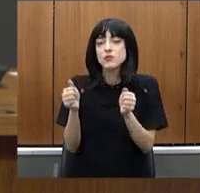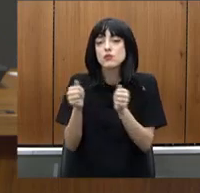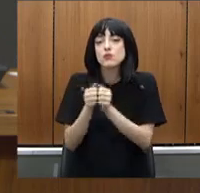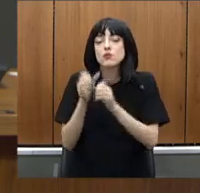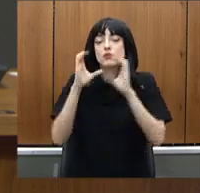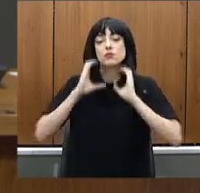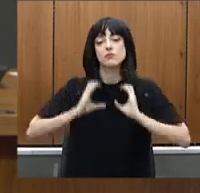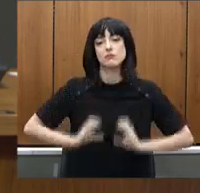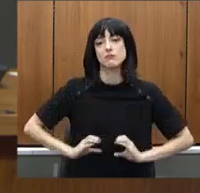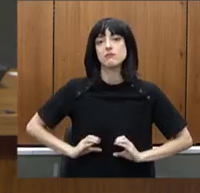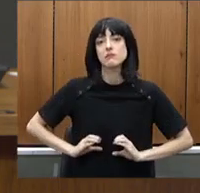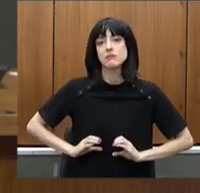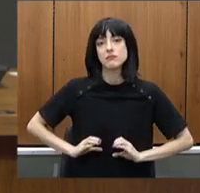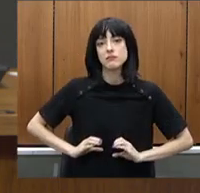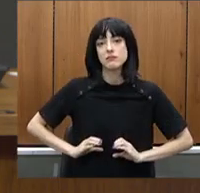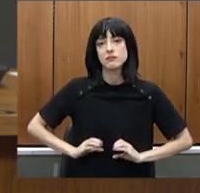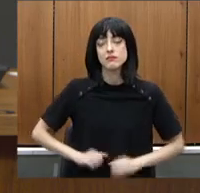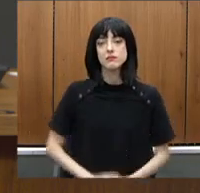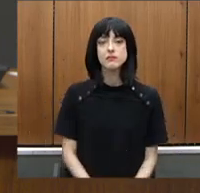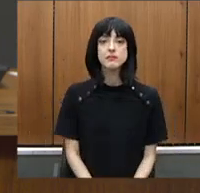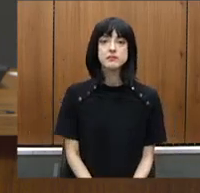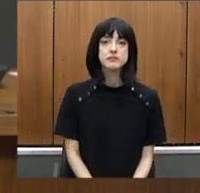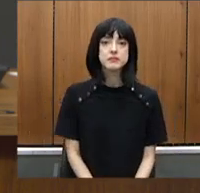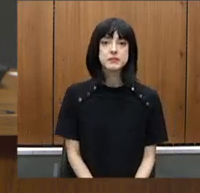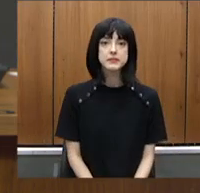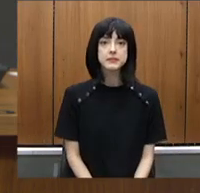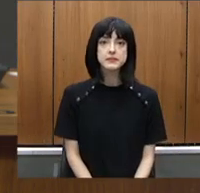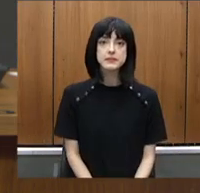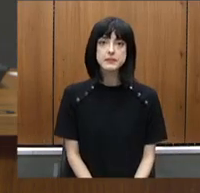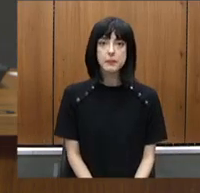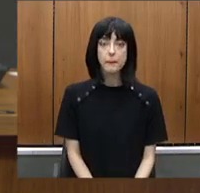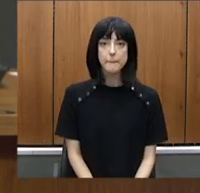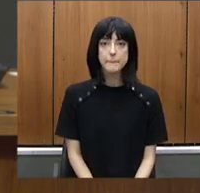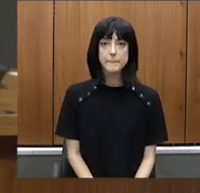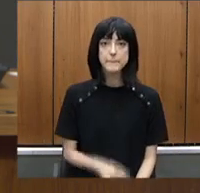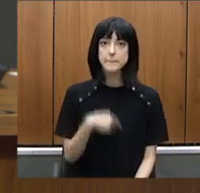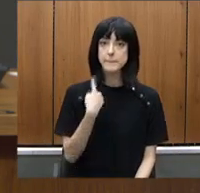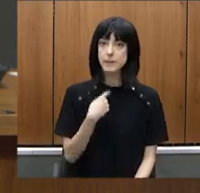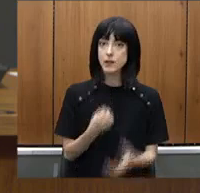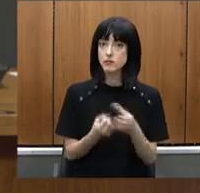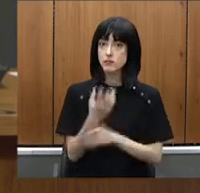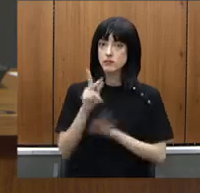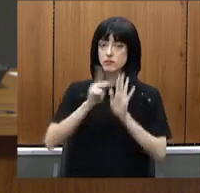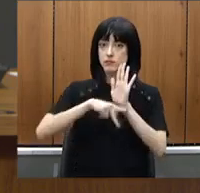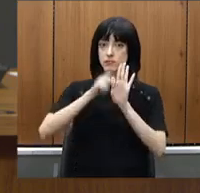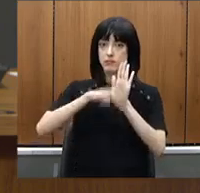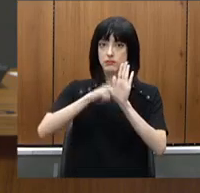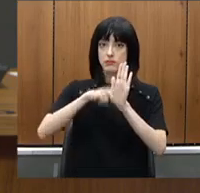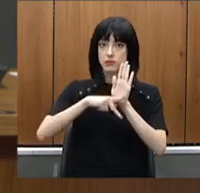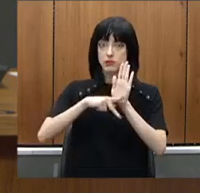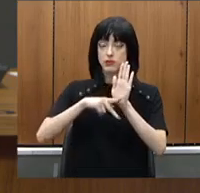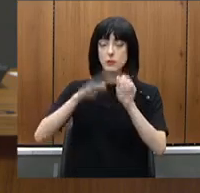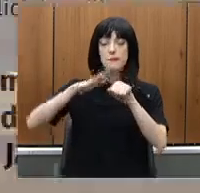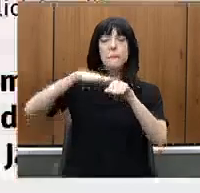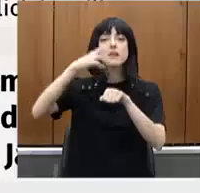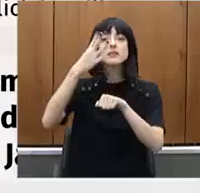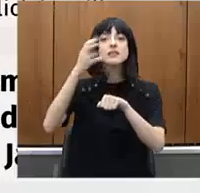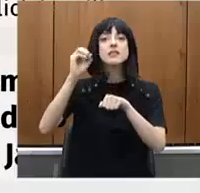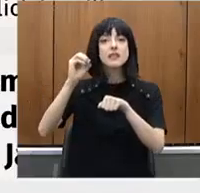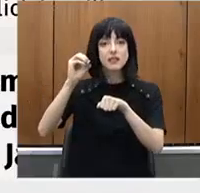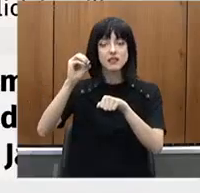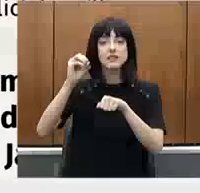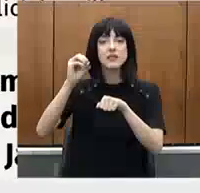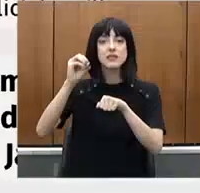E aí a gente fez um projeto mais de 30 projetos participantes mas